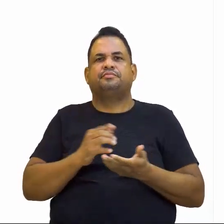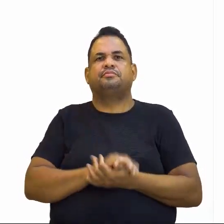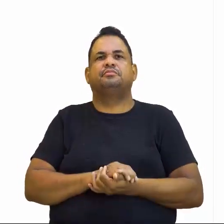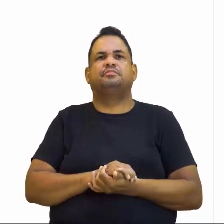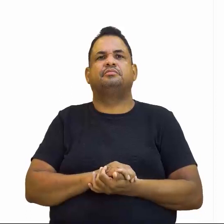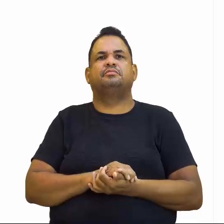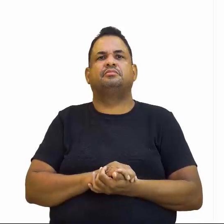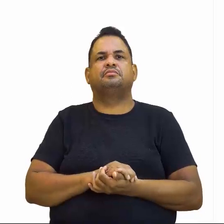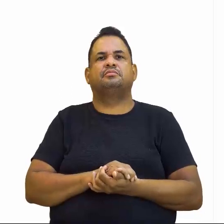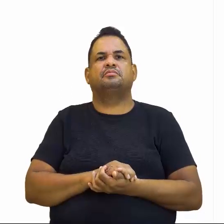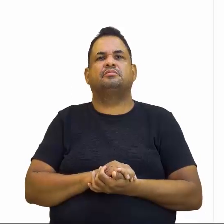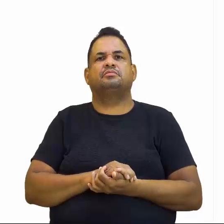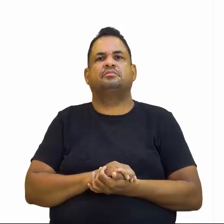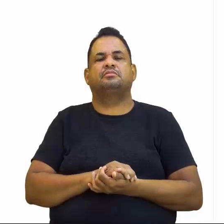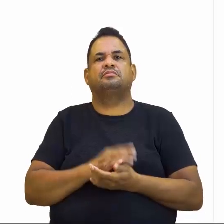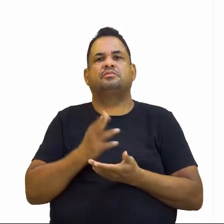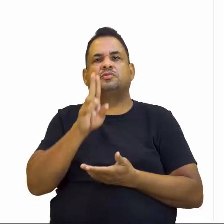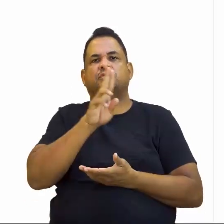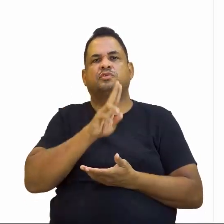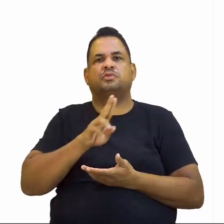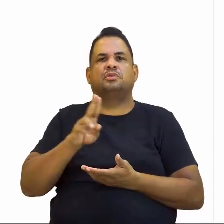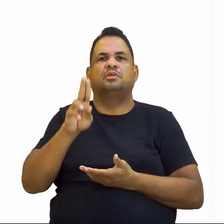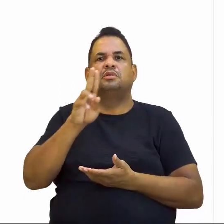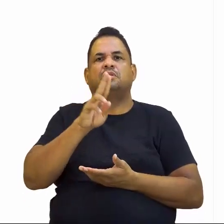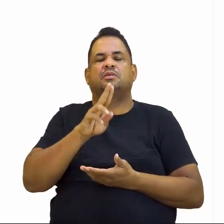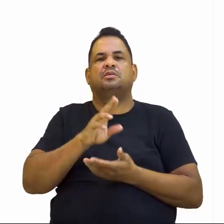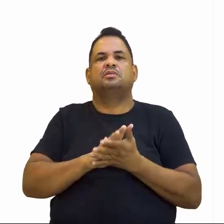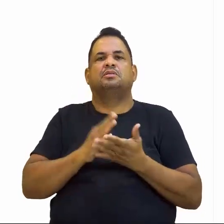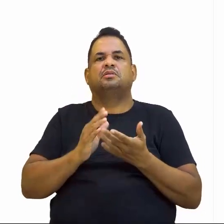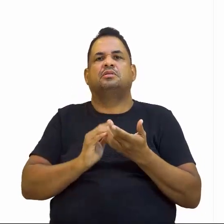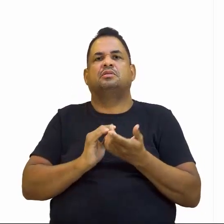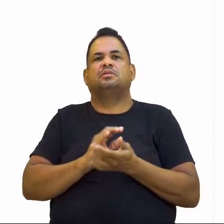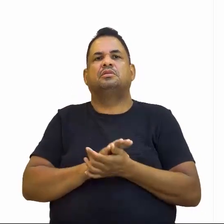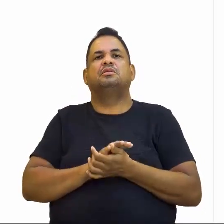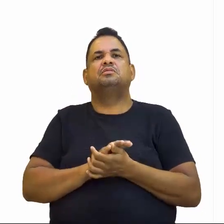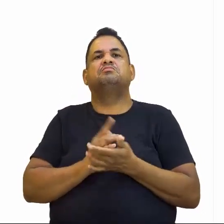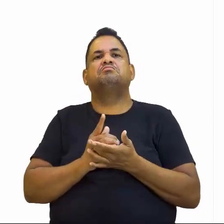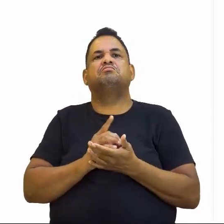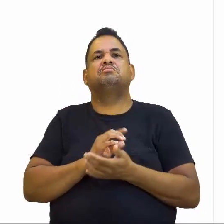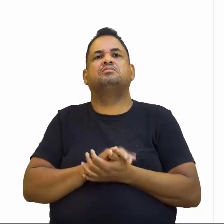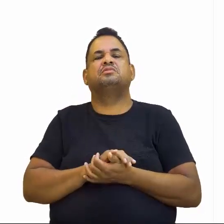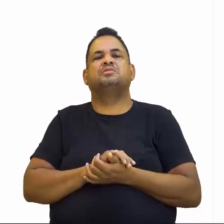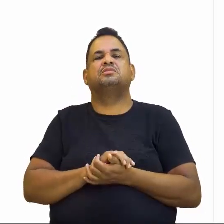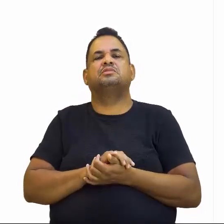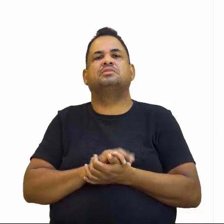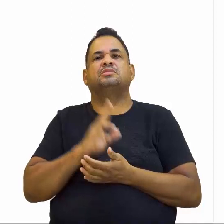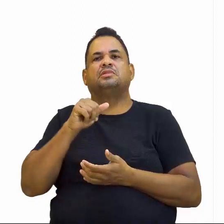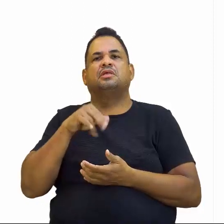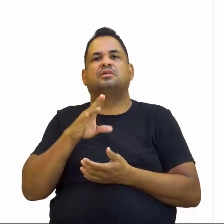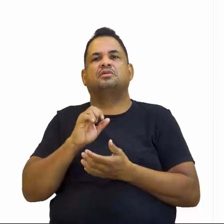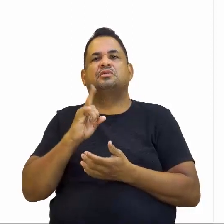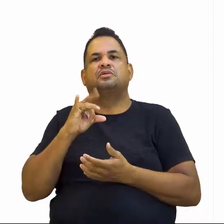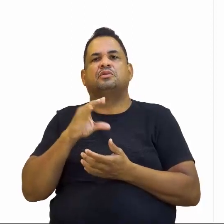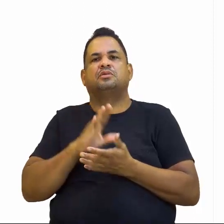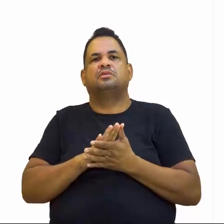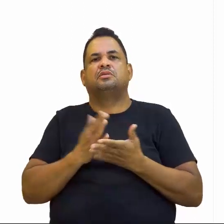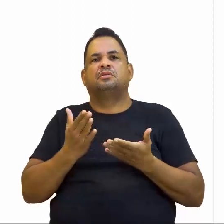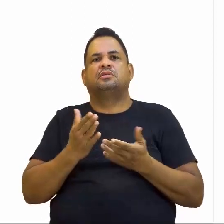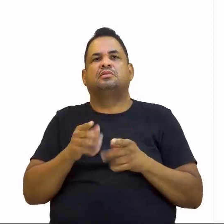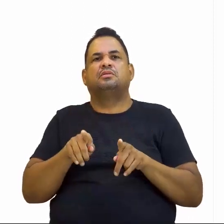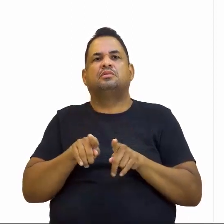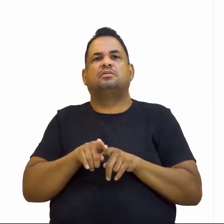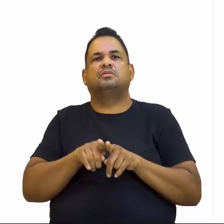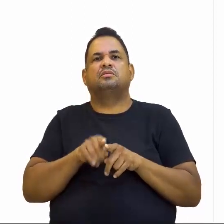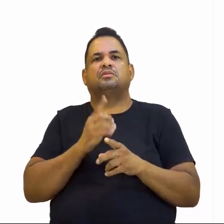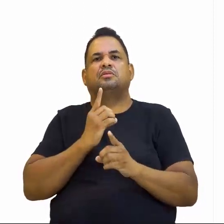deles que é empregado para ser utilizado na conservação é o nitrato de sódio. Como é encontrado em